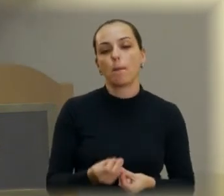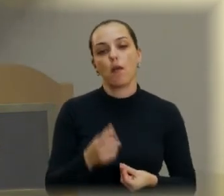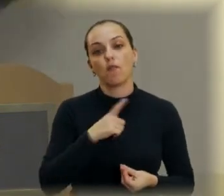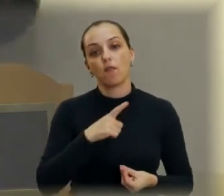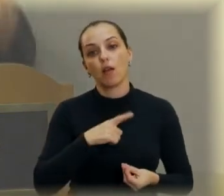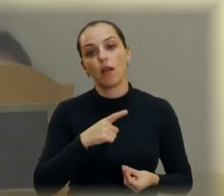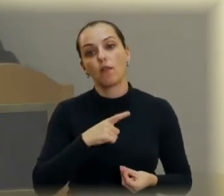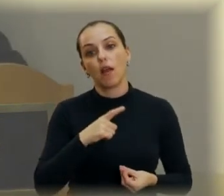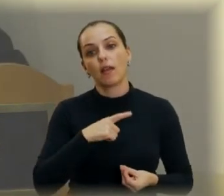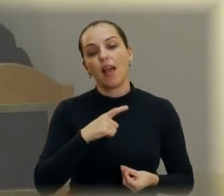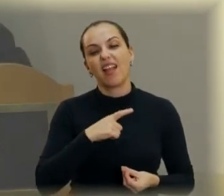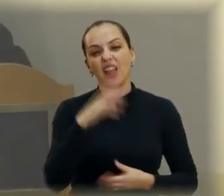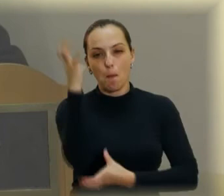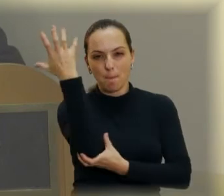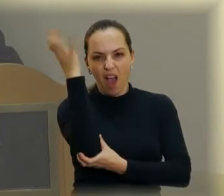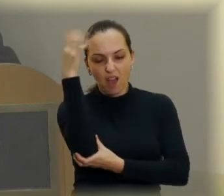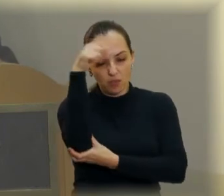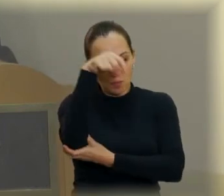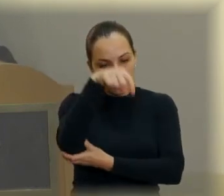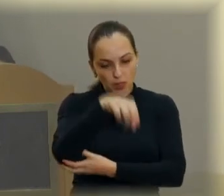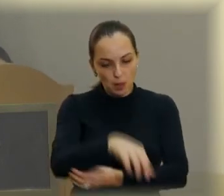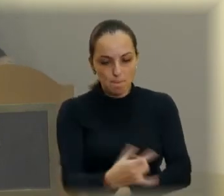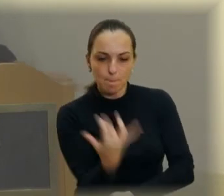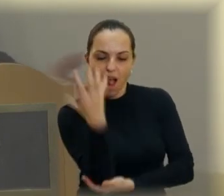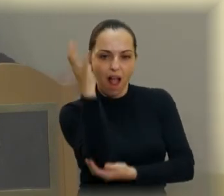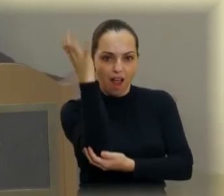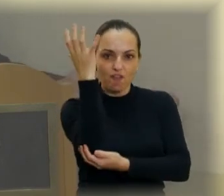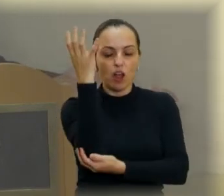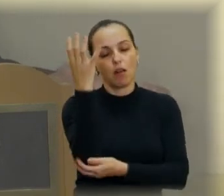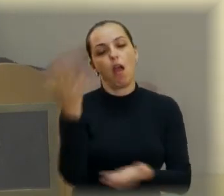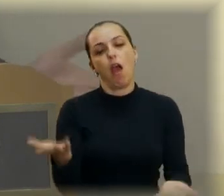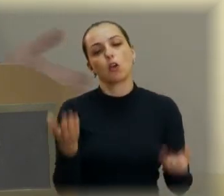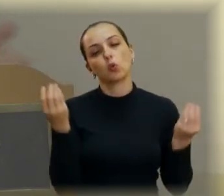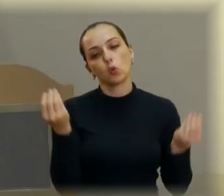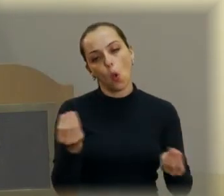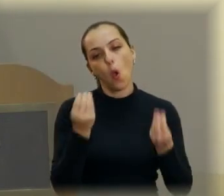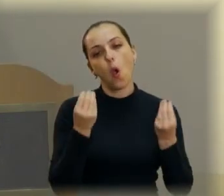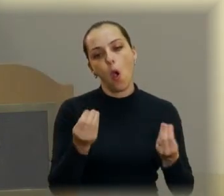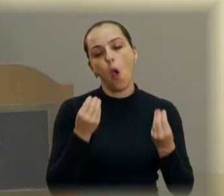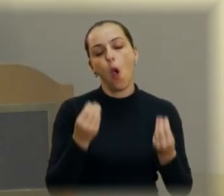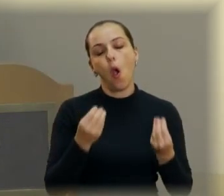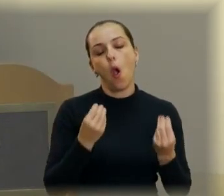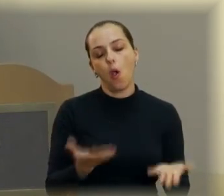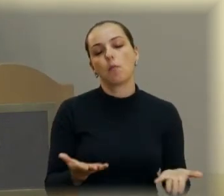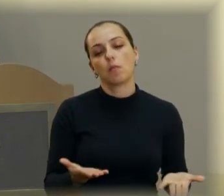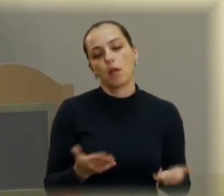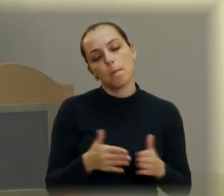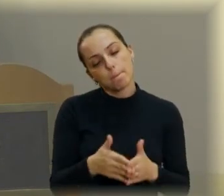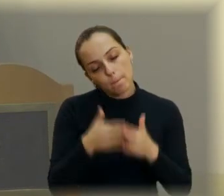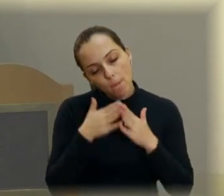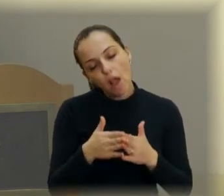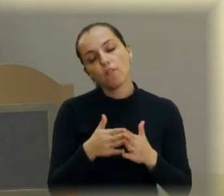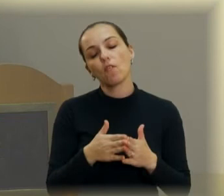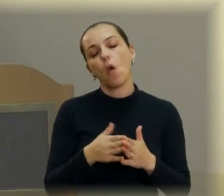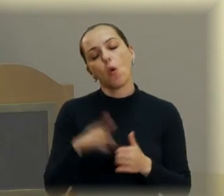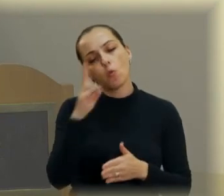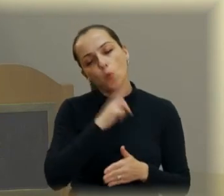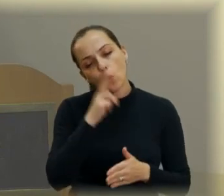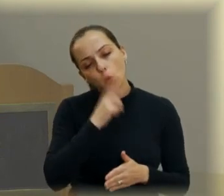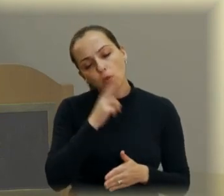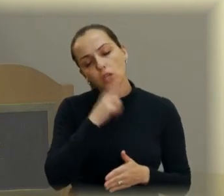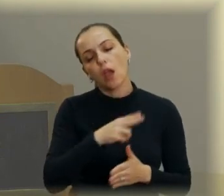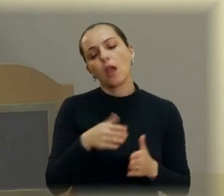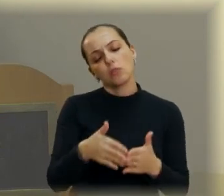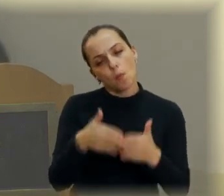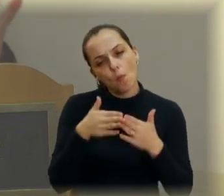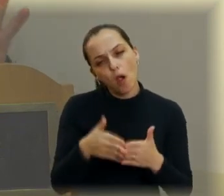amanhã se eu vou plantar bananeira lá no lugar o povo pelo amor de Deus vamos atender o mais ou urgente